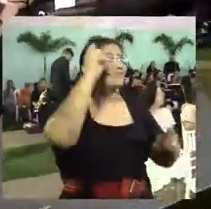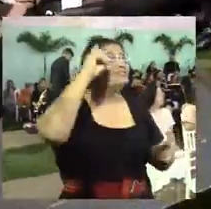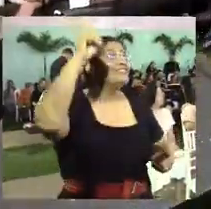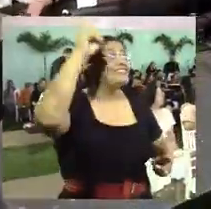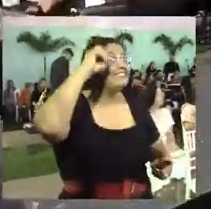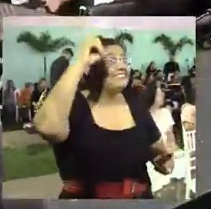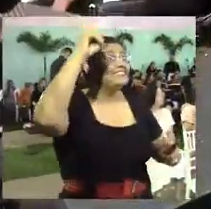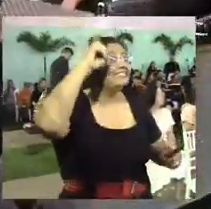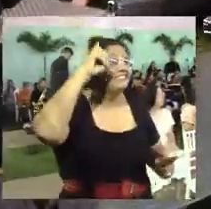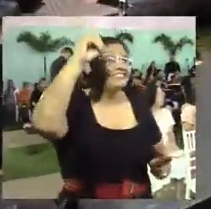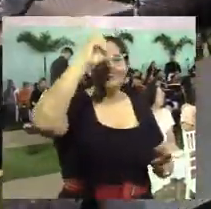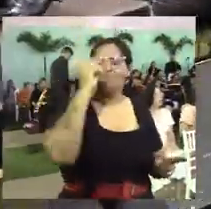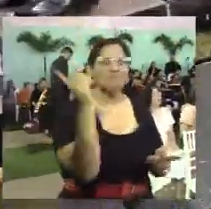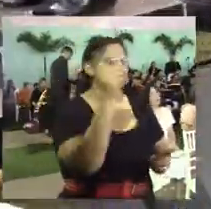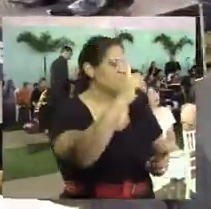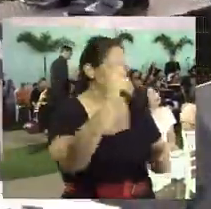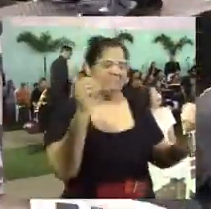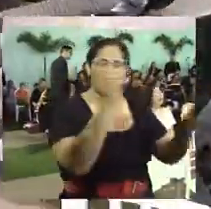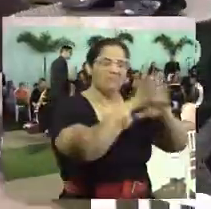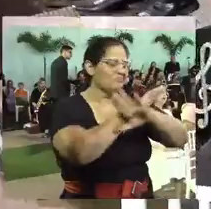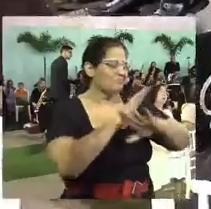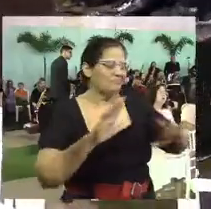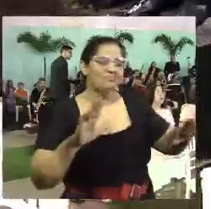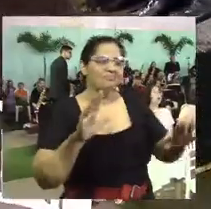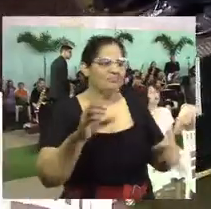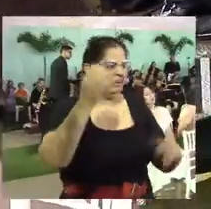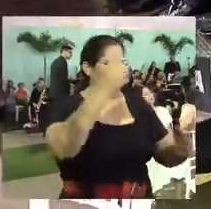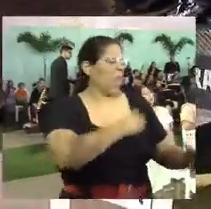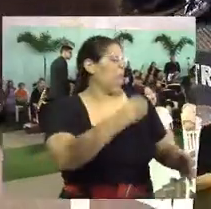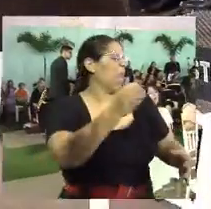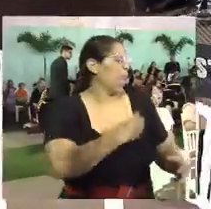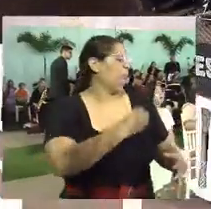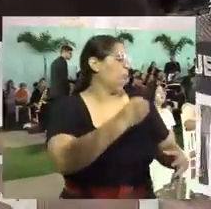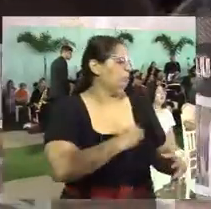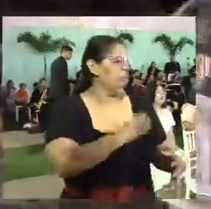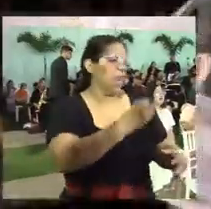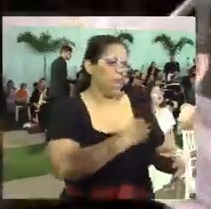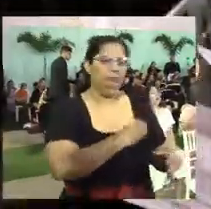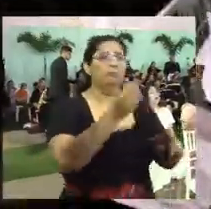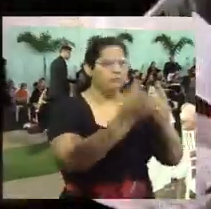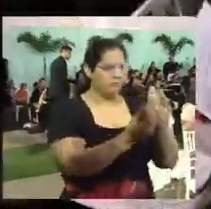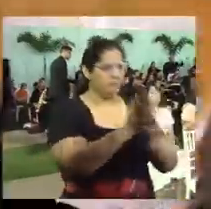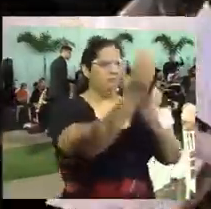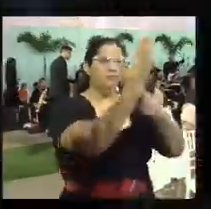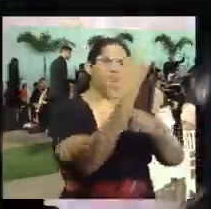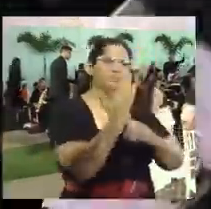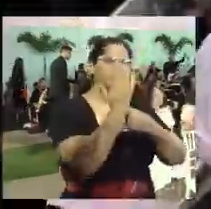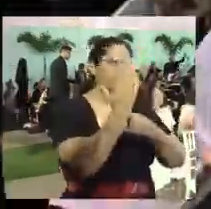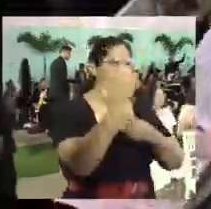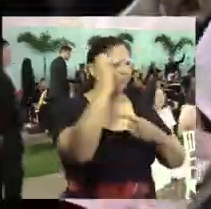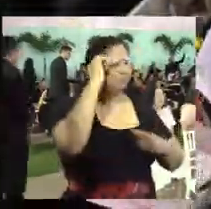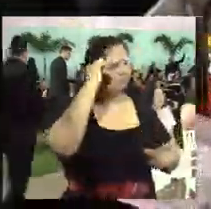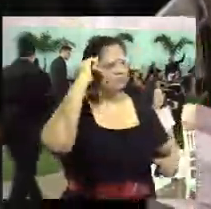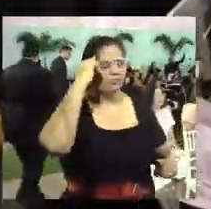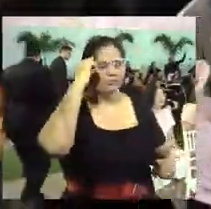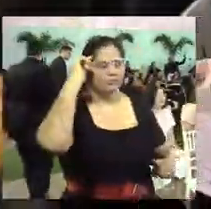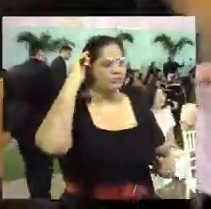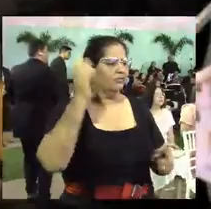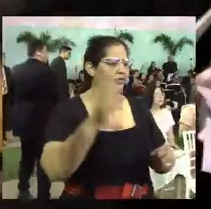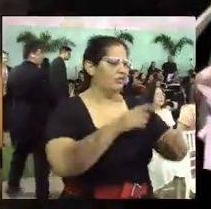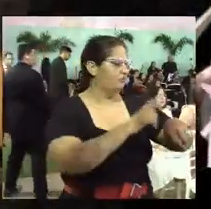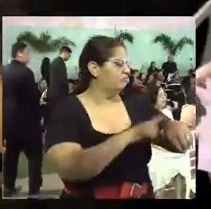ninguém pode se amar o pecado vem completo ele vai gostar o juiz daquele